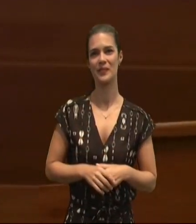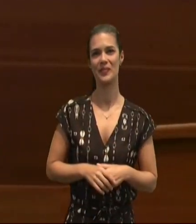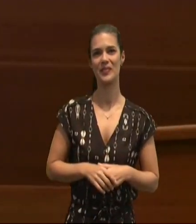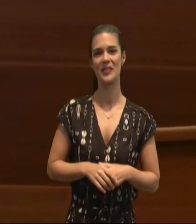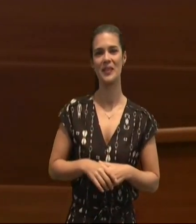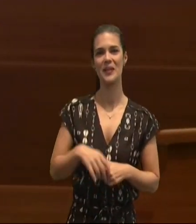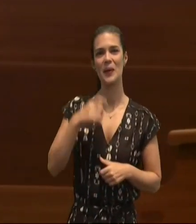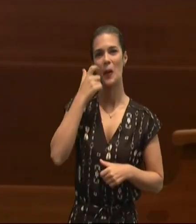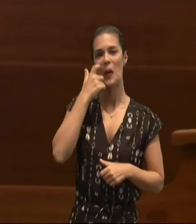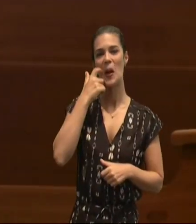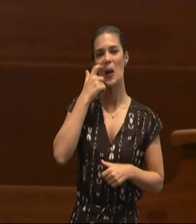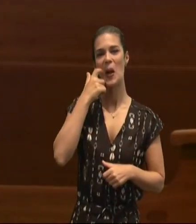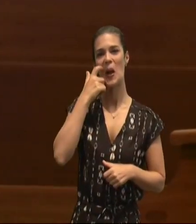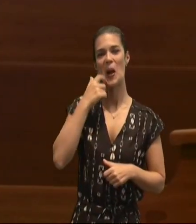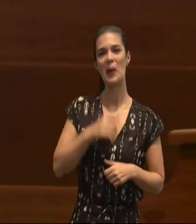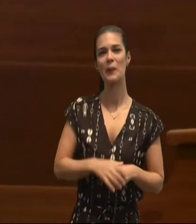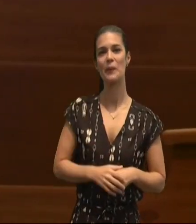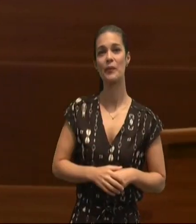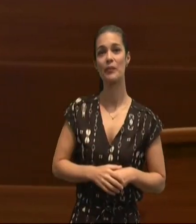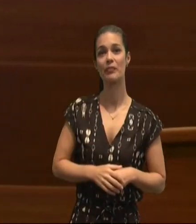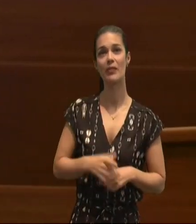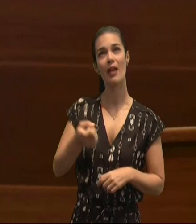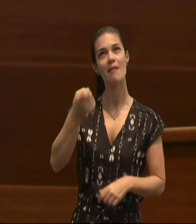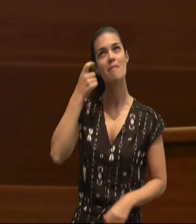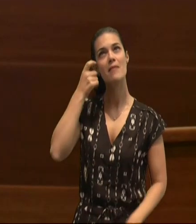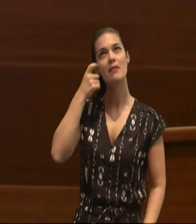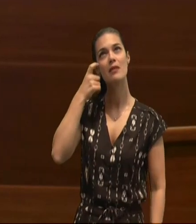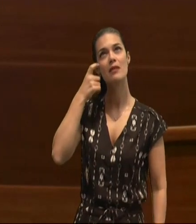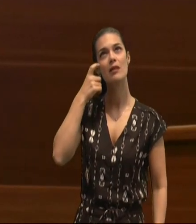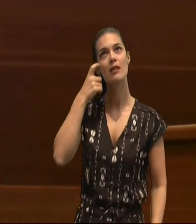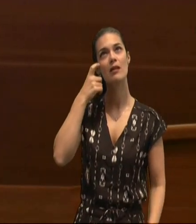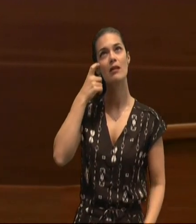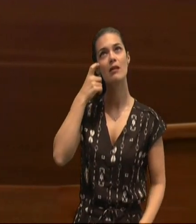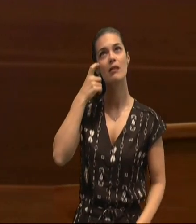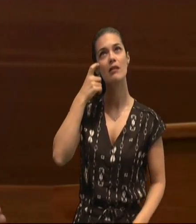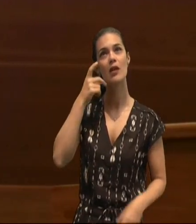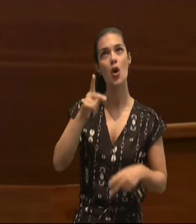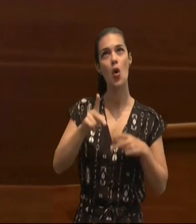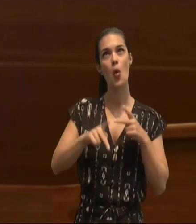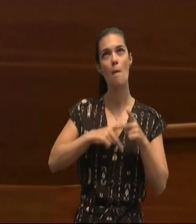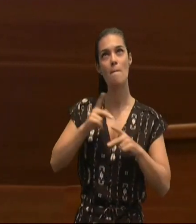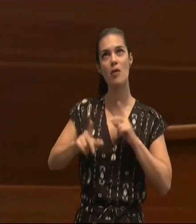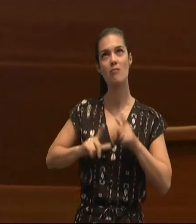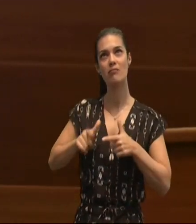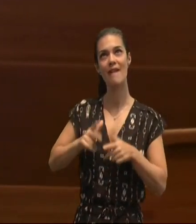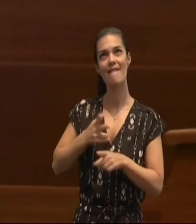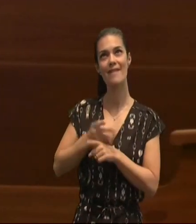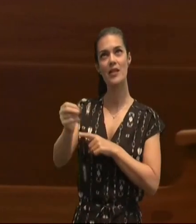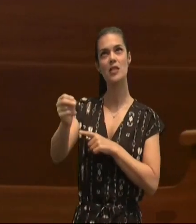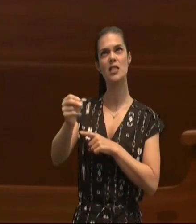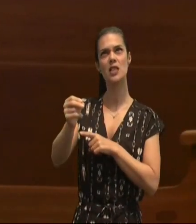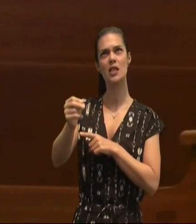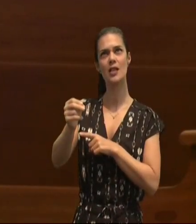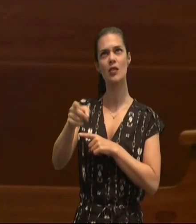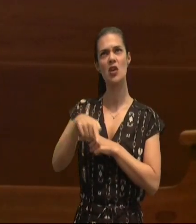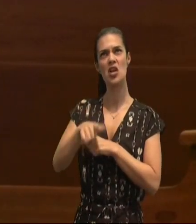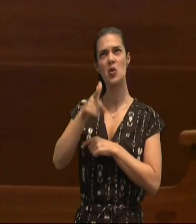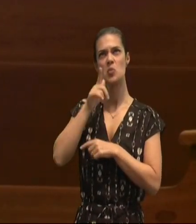venceu, os israelitas venceram. Os israelitas eram hábeis na arte da